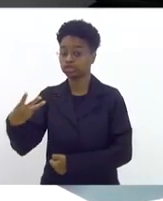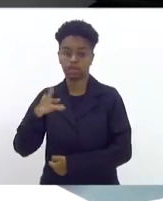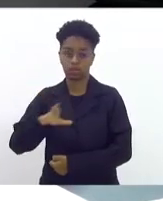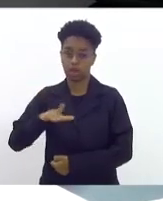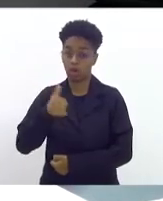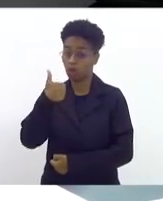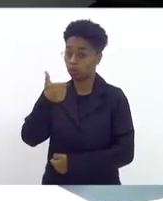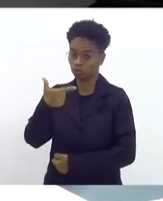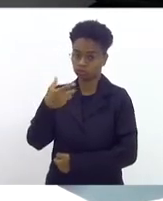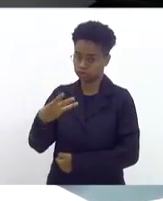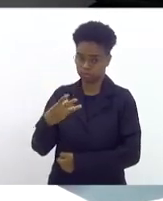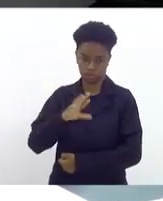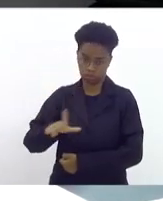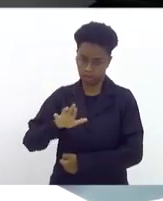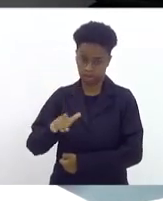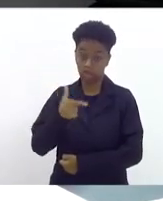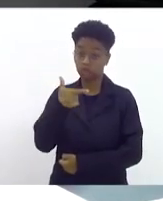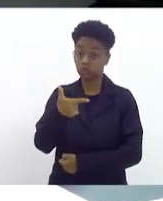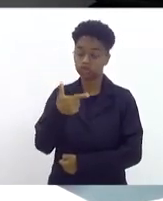três